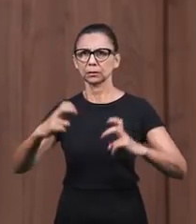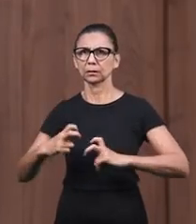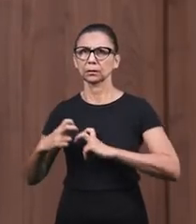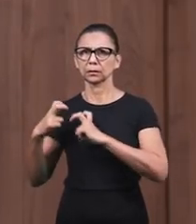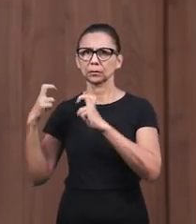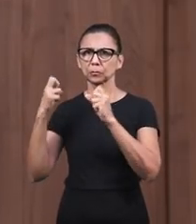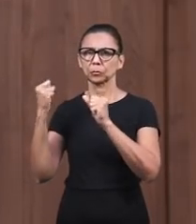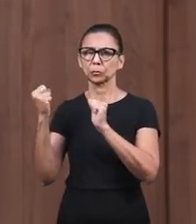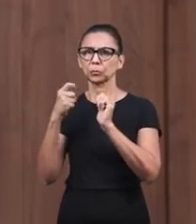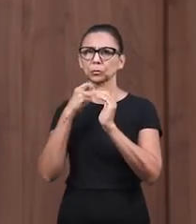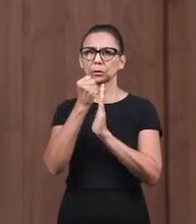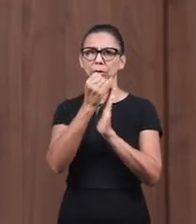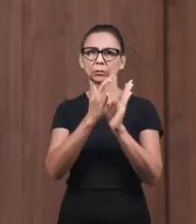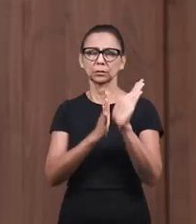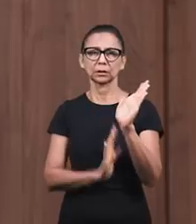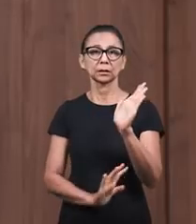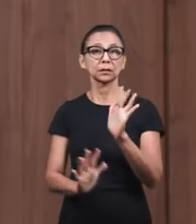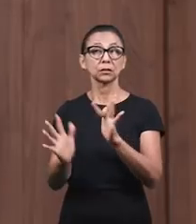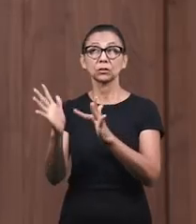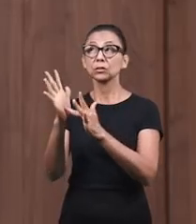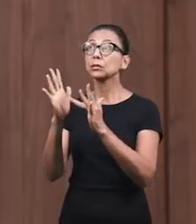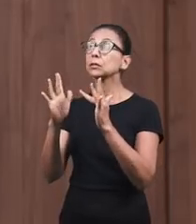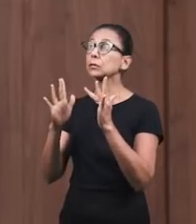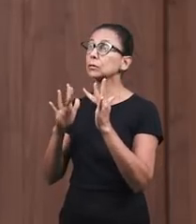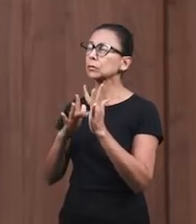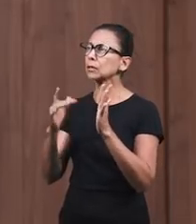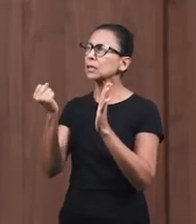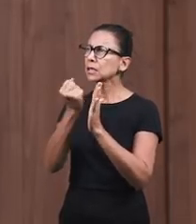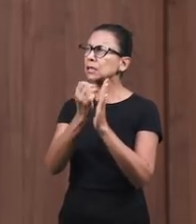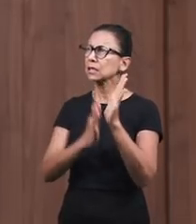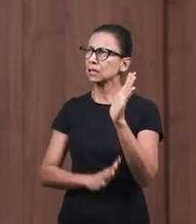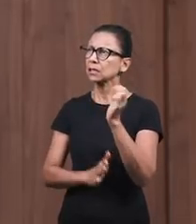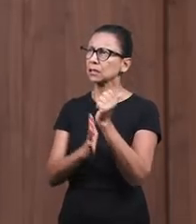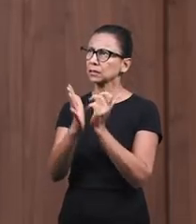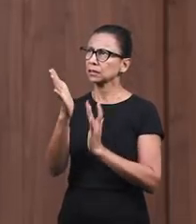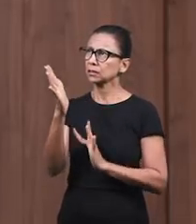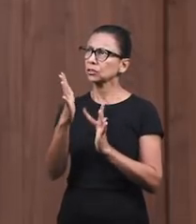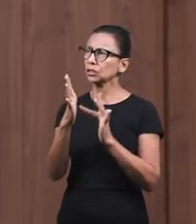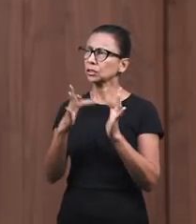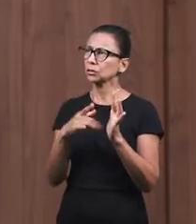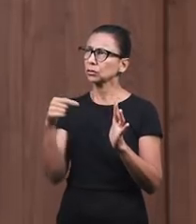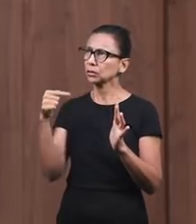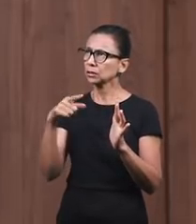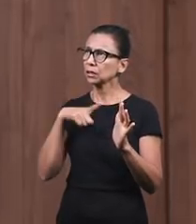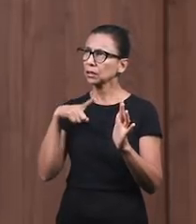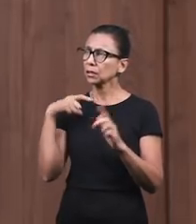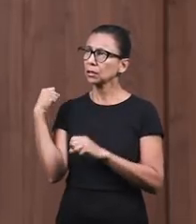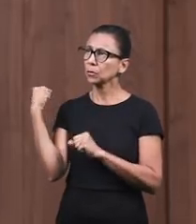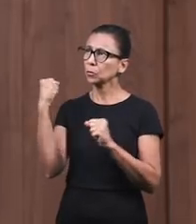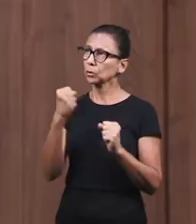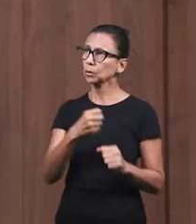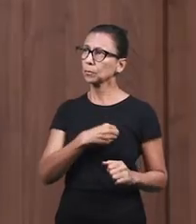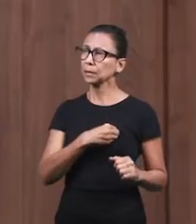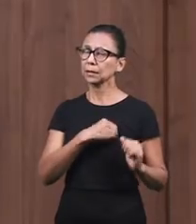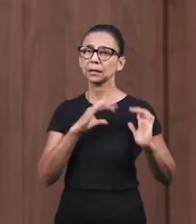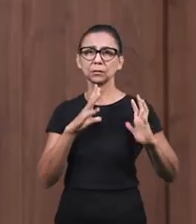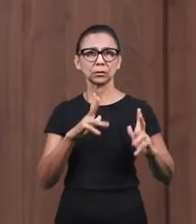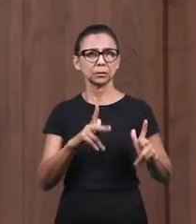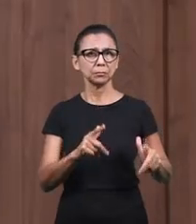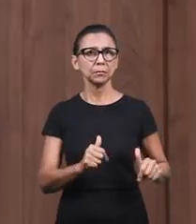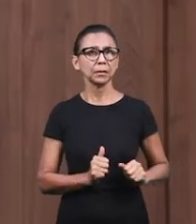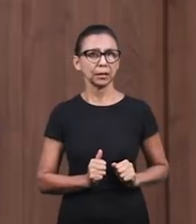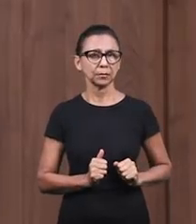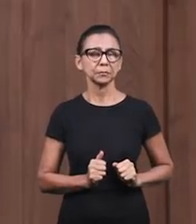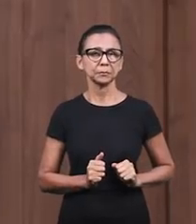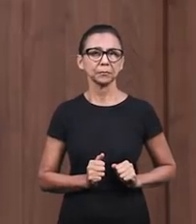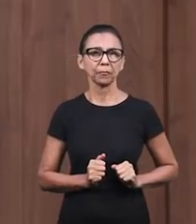Senhor, clamamos pelo poder que há no sangue de Jesus, este sangue que tem poder para limpar os nossos pecados, os